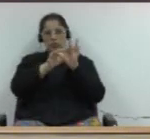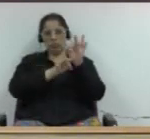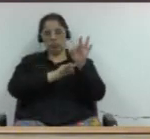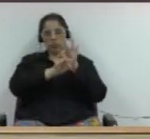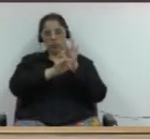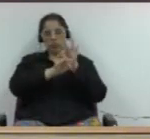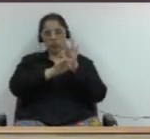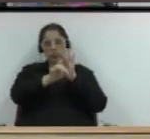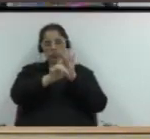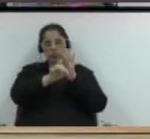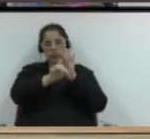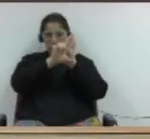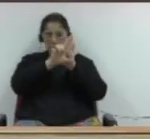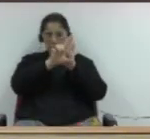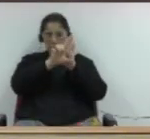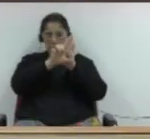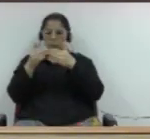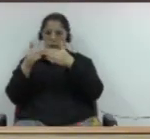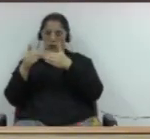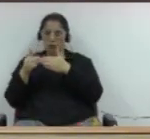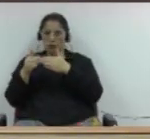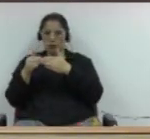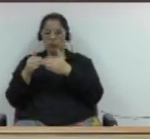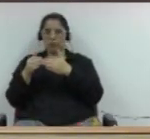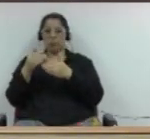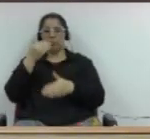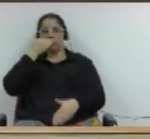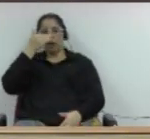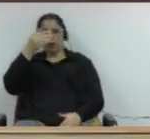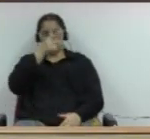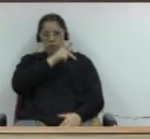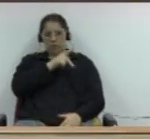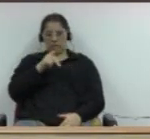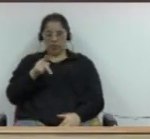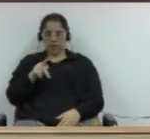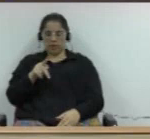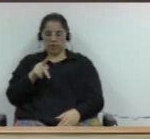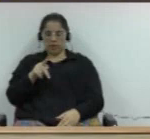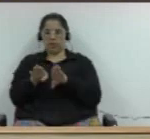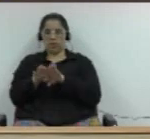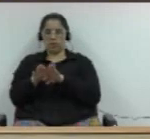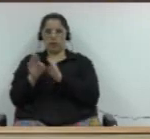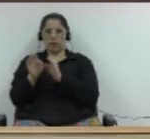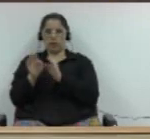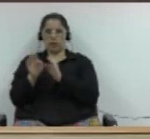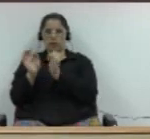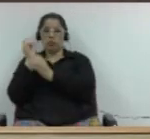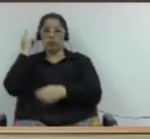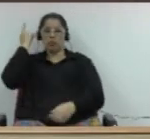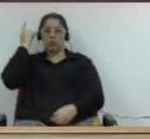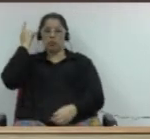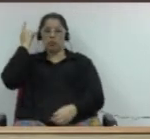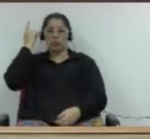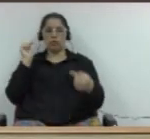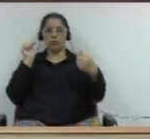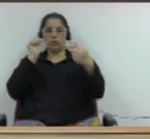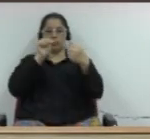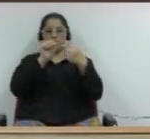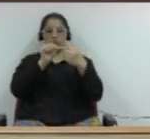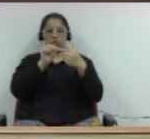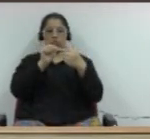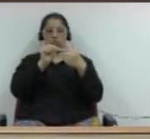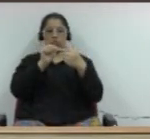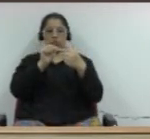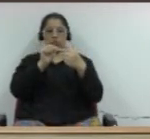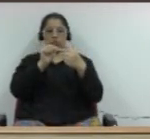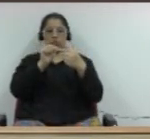Vossa Excelência e dos dignos vereadores que compõem essa egrégia Câmara Municipal com o objetivo de encaminhar projeto de lei que institui